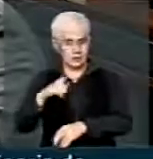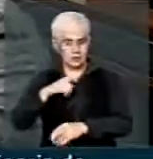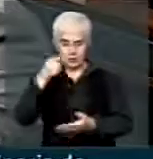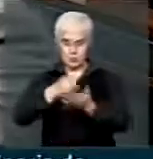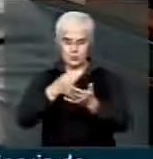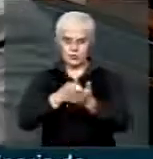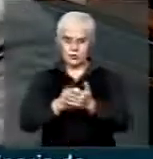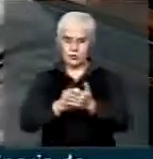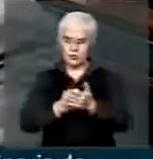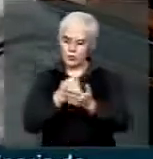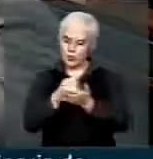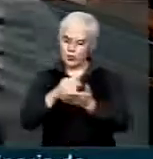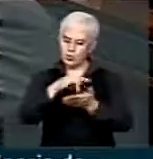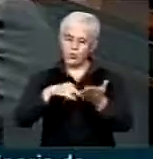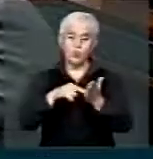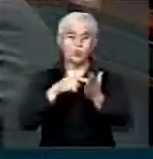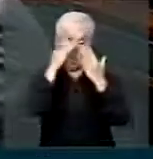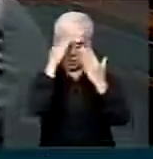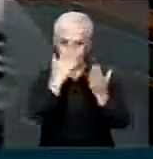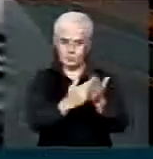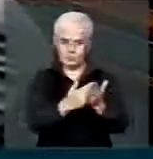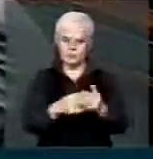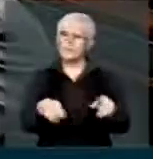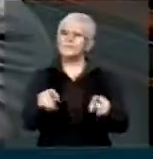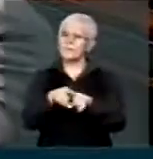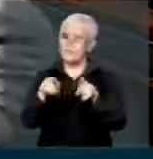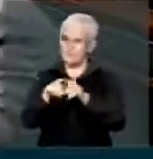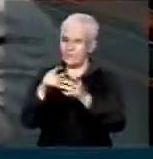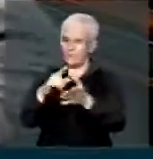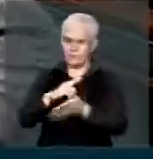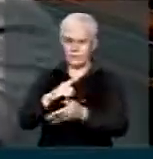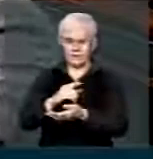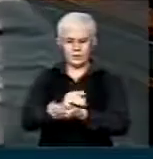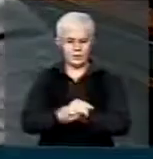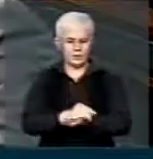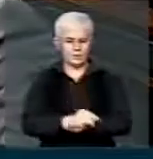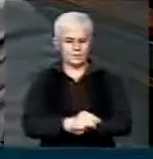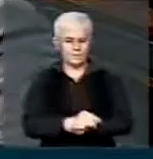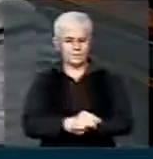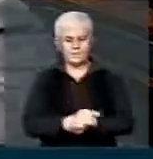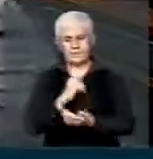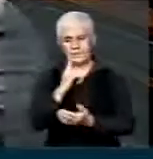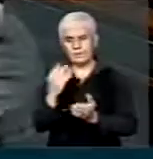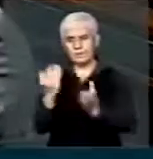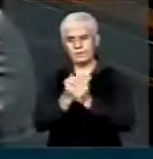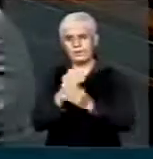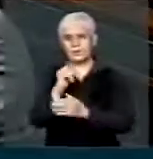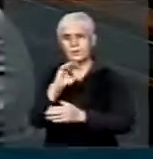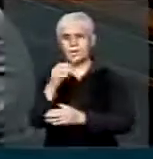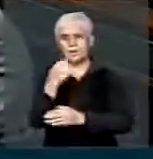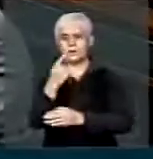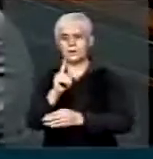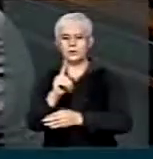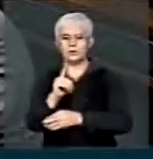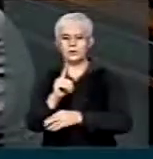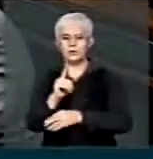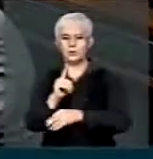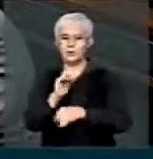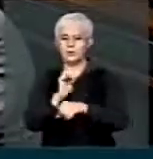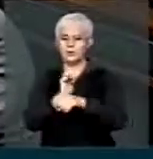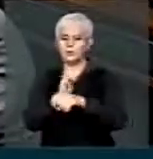cumprimento dos termos acordados. Tenho também, doutor Severó, uma ação do Estado da